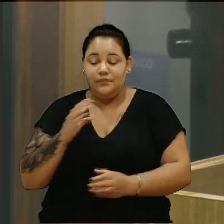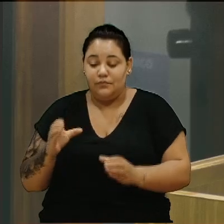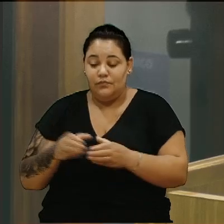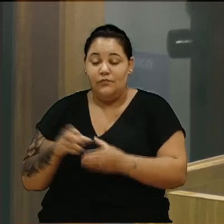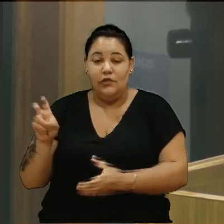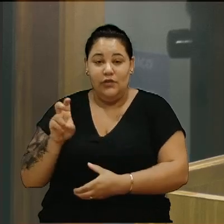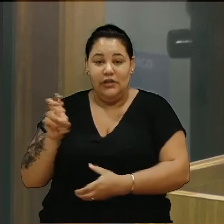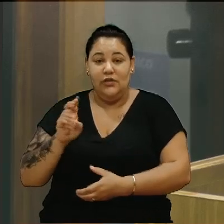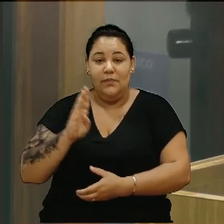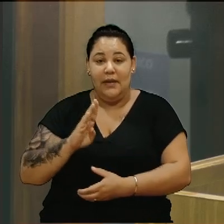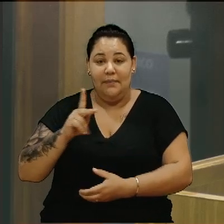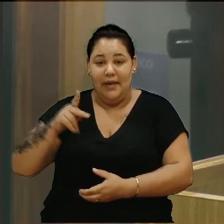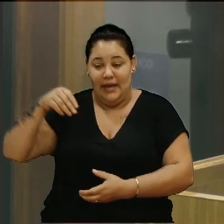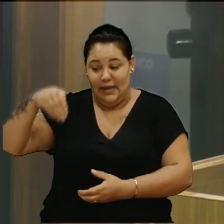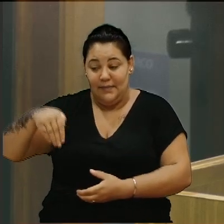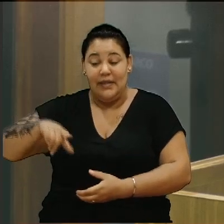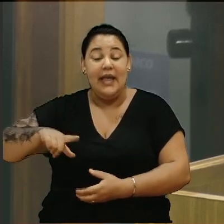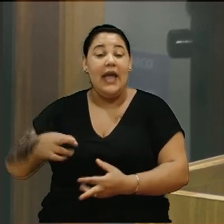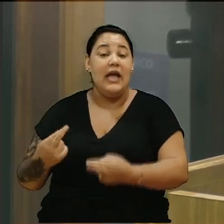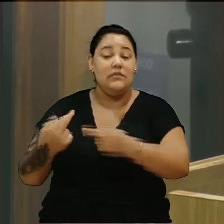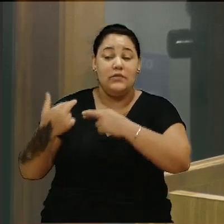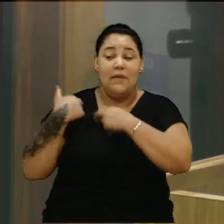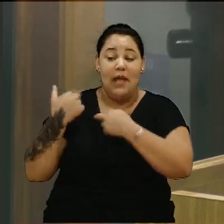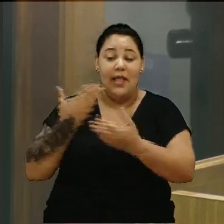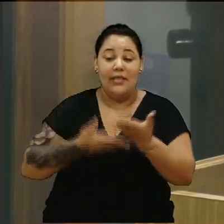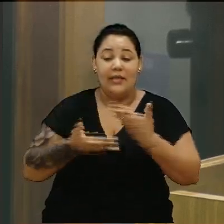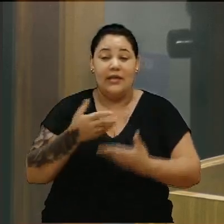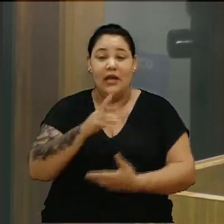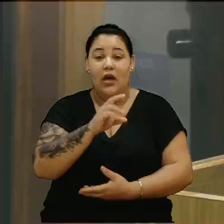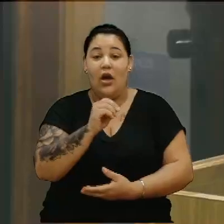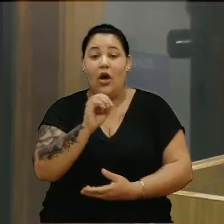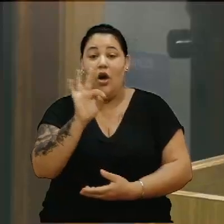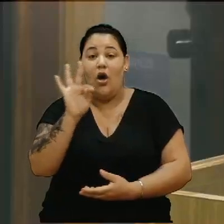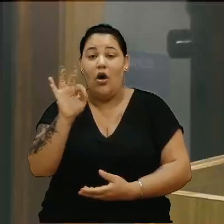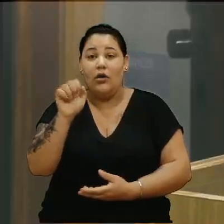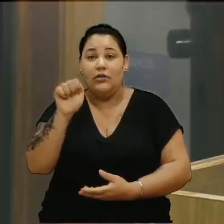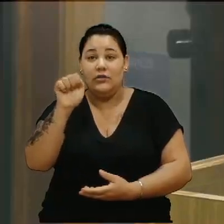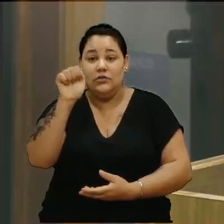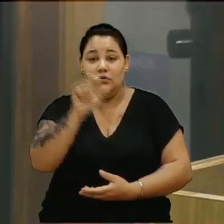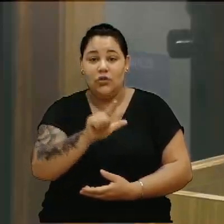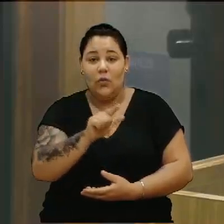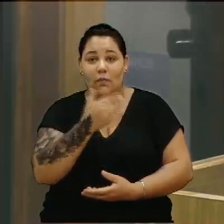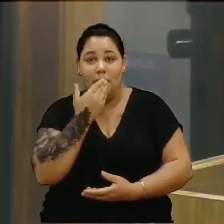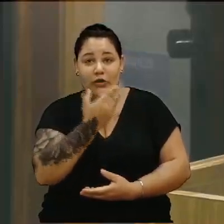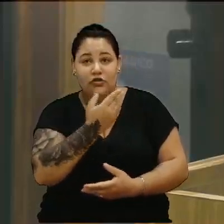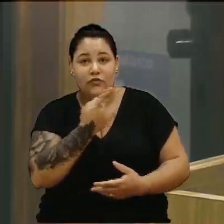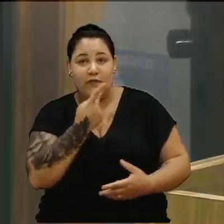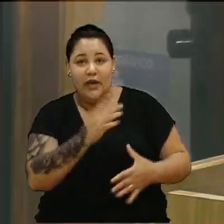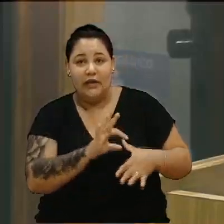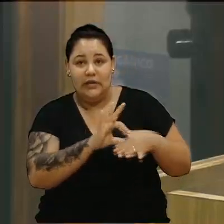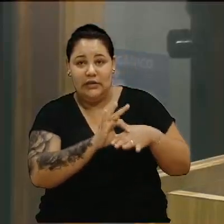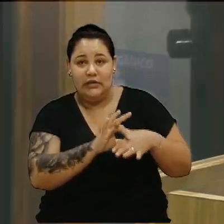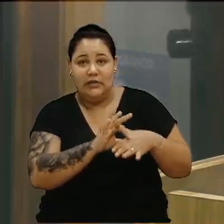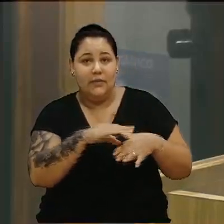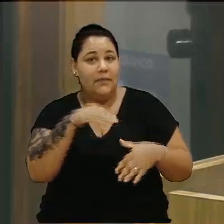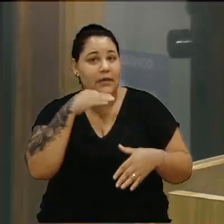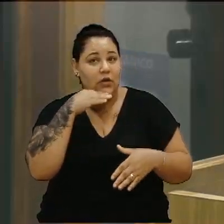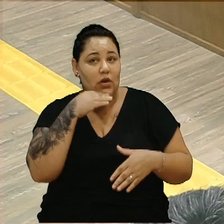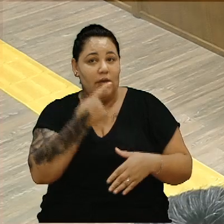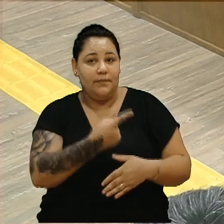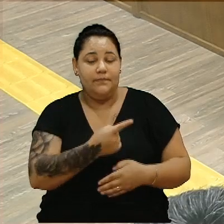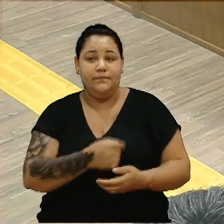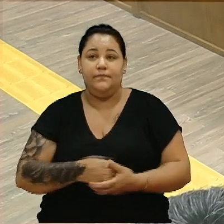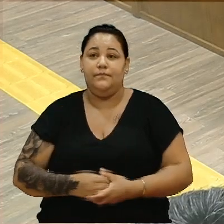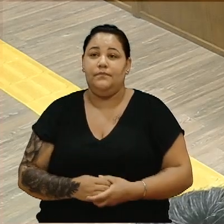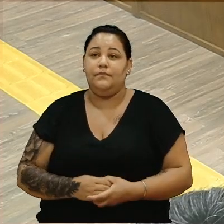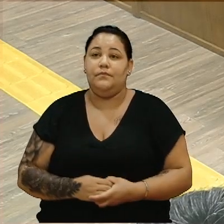Militar também tem a responsabilidade de atender a Rota do Sol, que torna mais grave a situação. Uma declaração de líder, senhor presidente. Uma parte, vereador Caleb. De imediato, vereador Bortola.